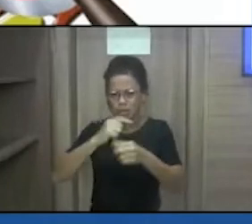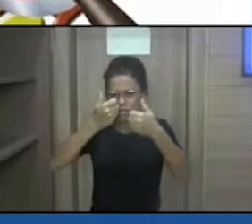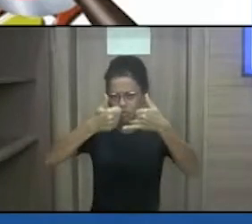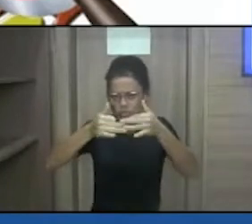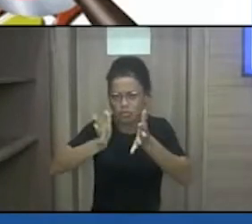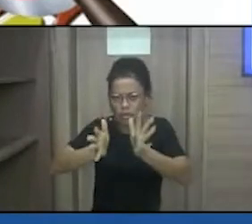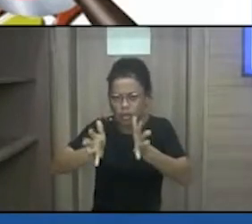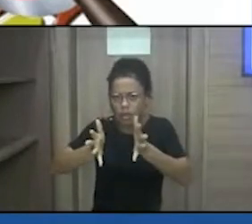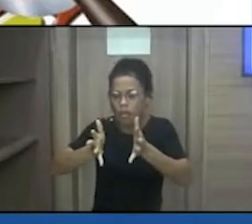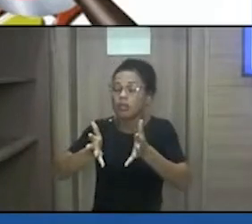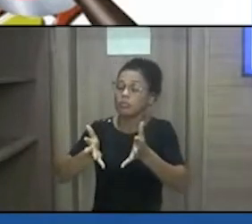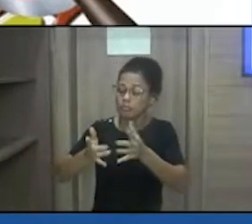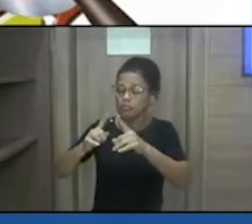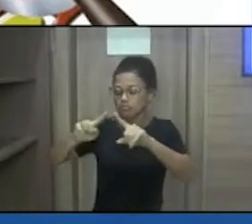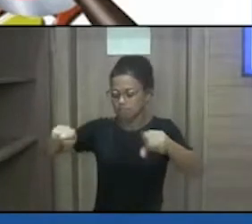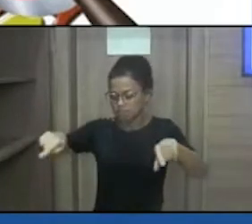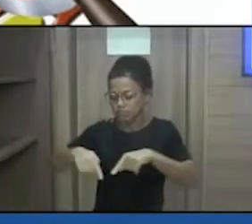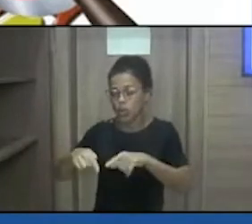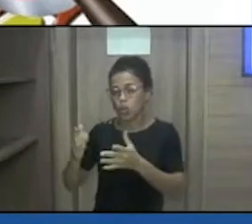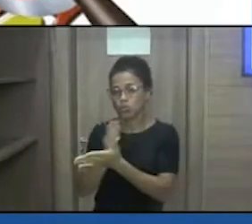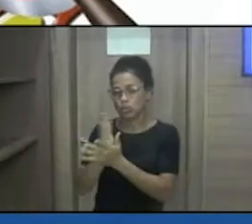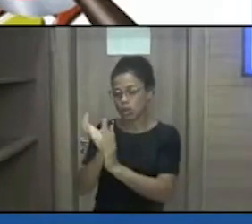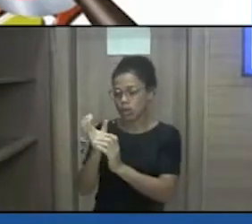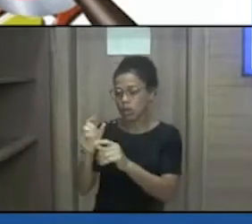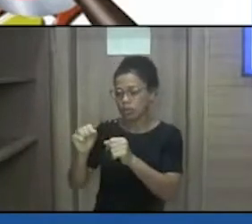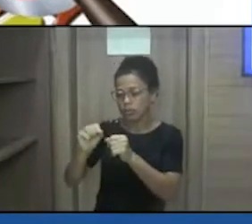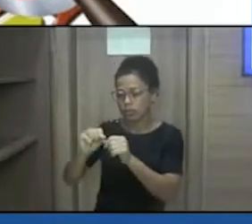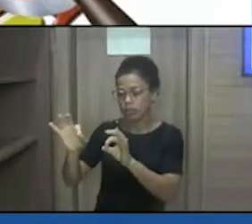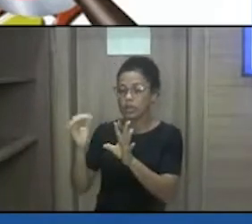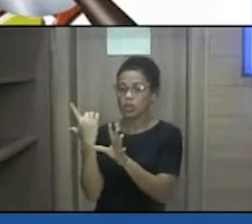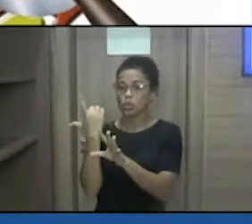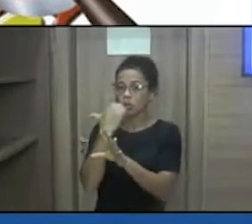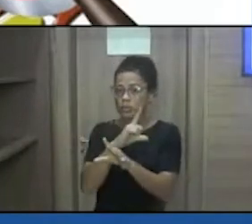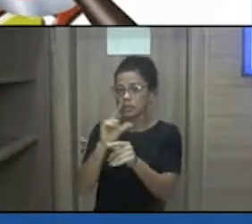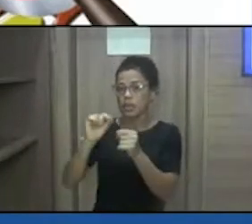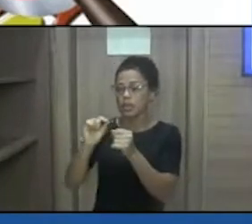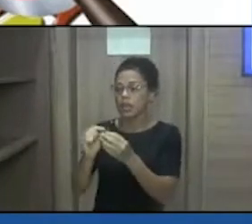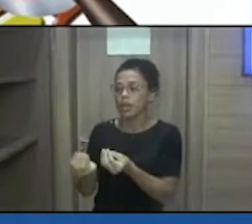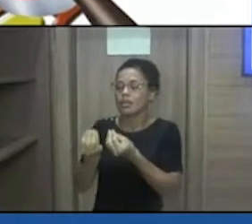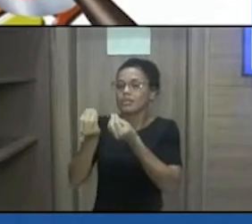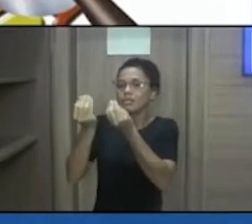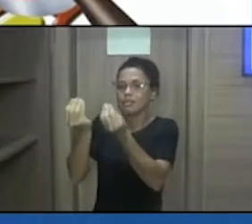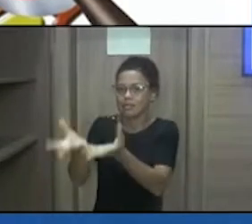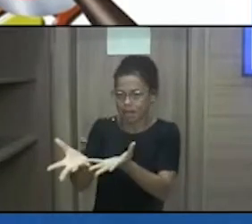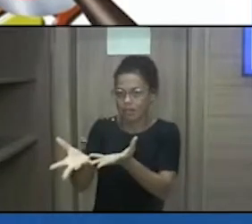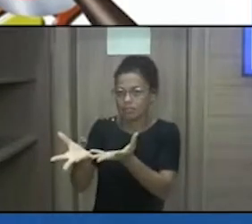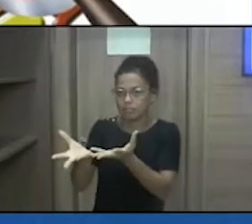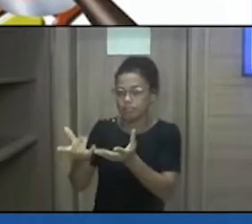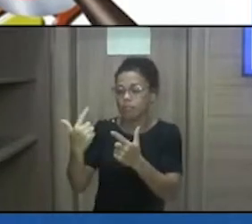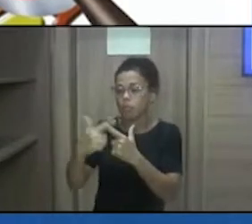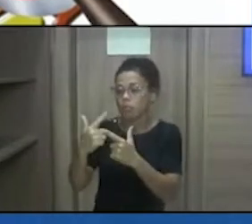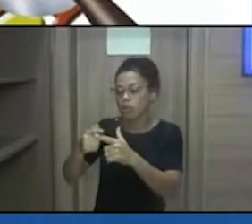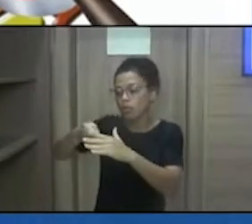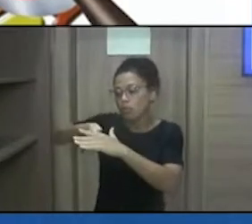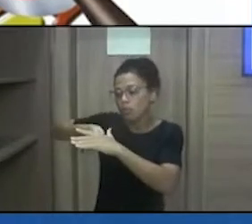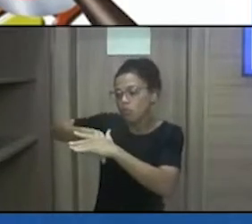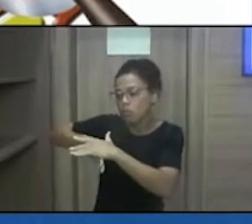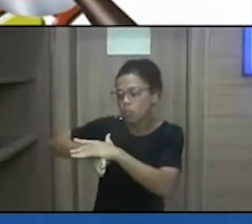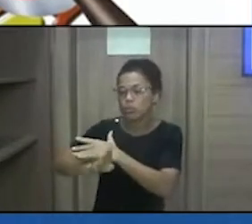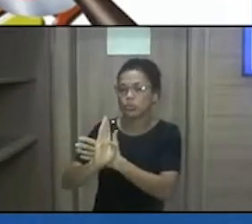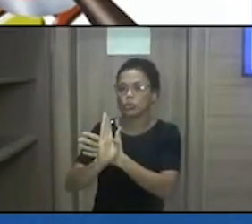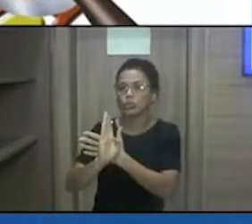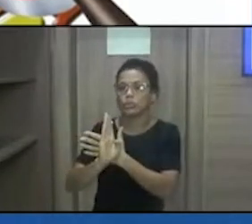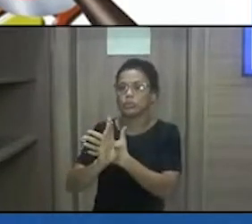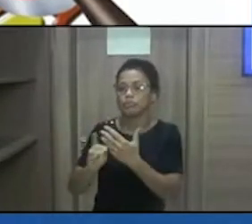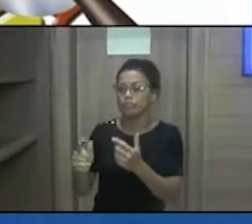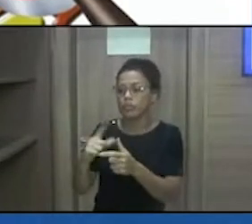assim, tem laboratórios privados que conseguem entregar uma prótese que você vê que ela esteticamente tem uma customização, é